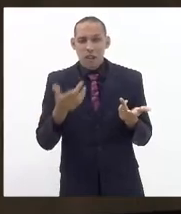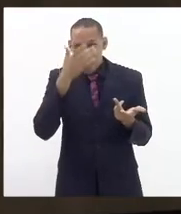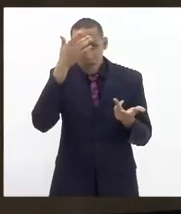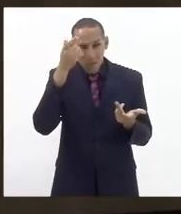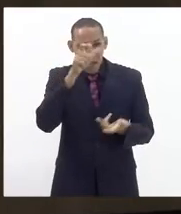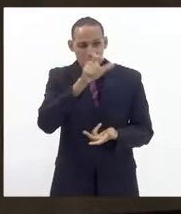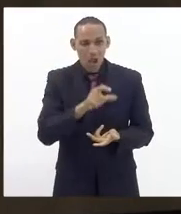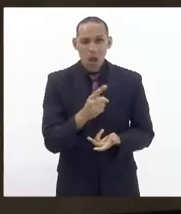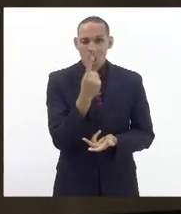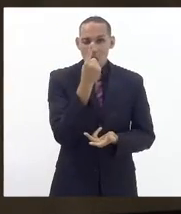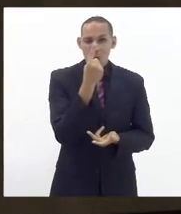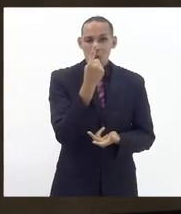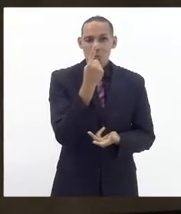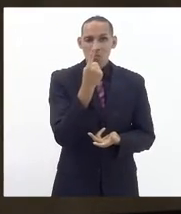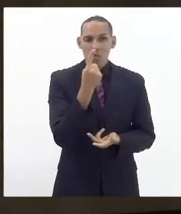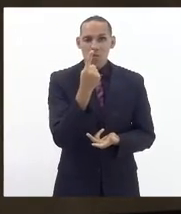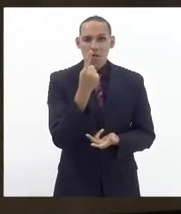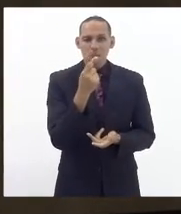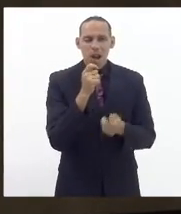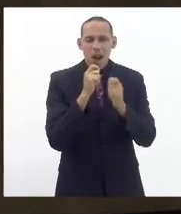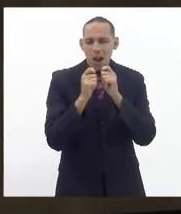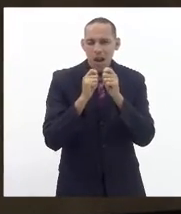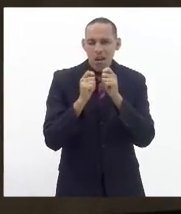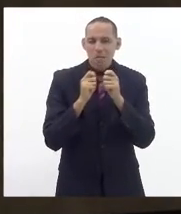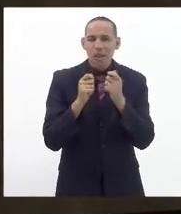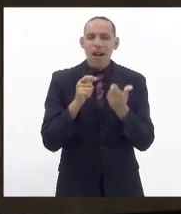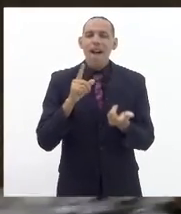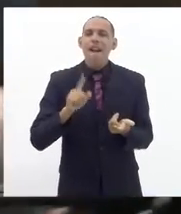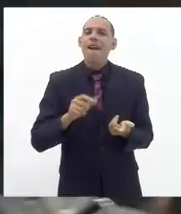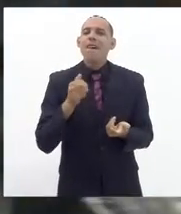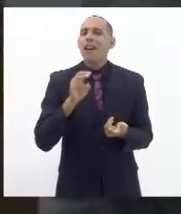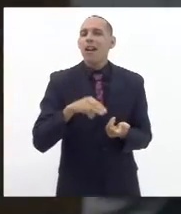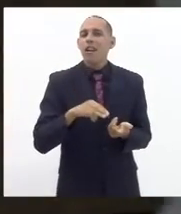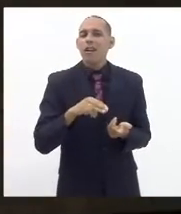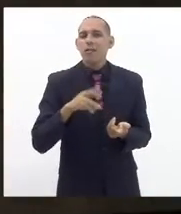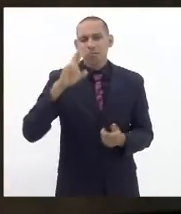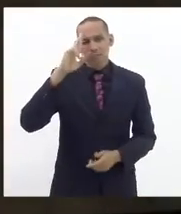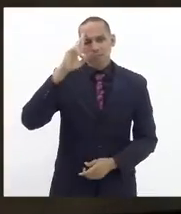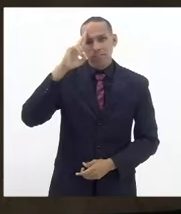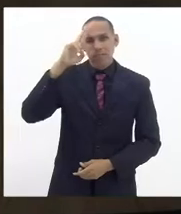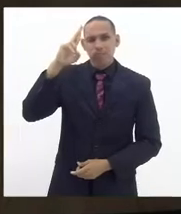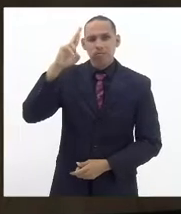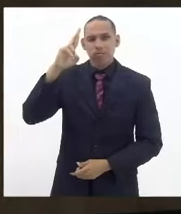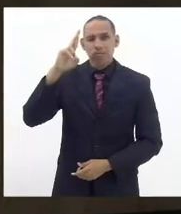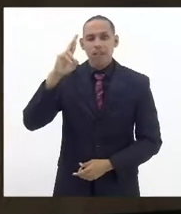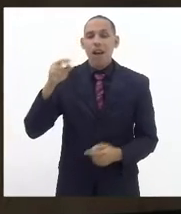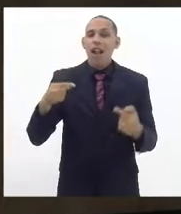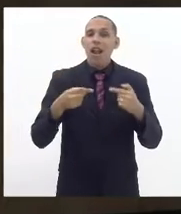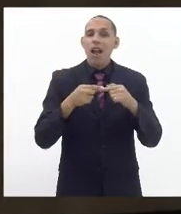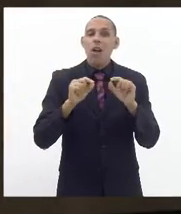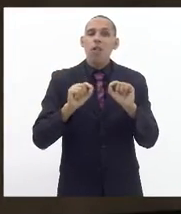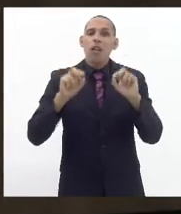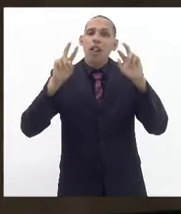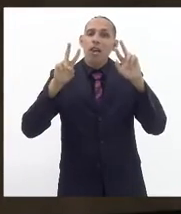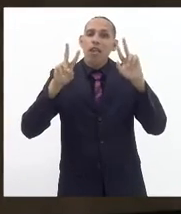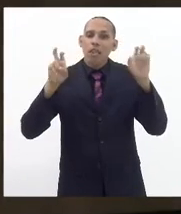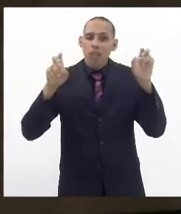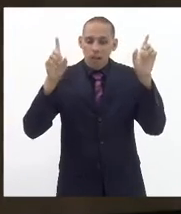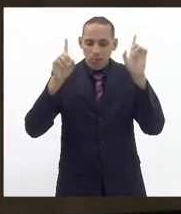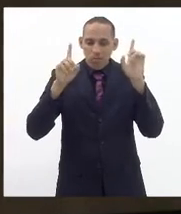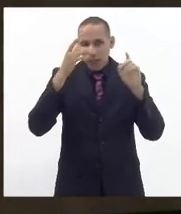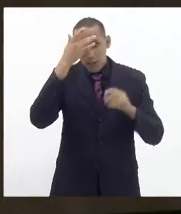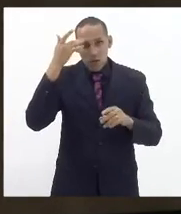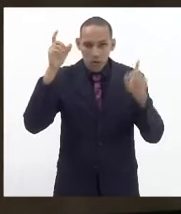que é objeto da reportagem é uma das maiores autoridades no que se refere ao tema da pessoa com